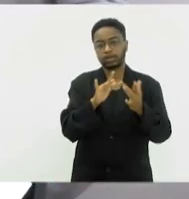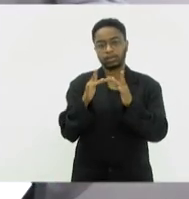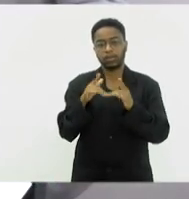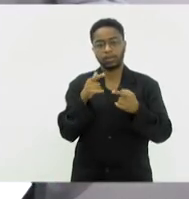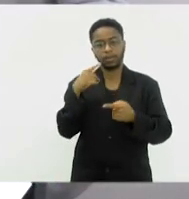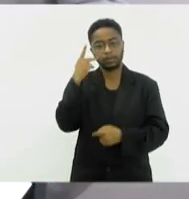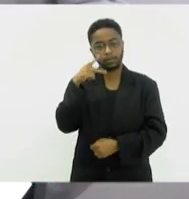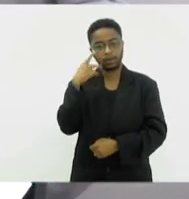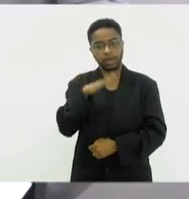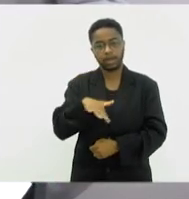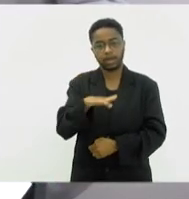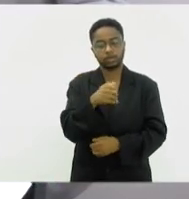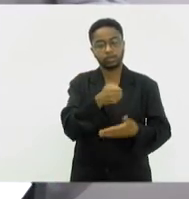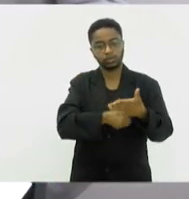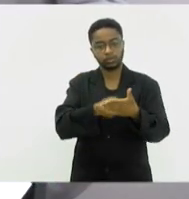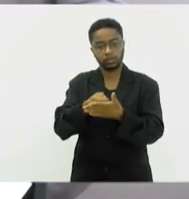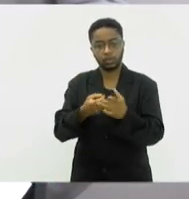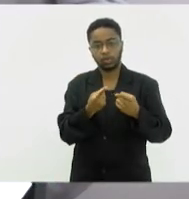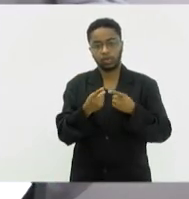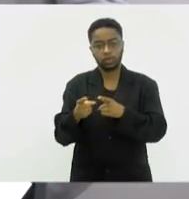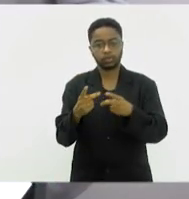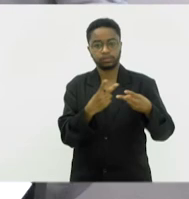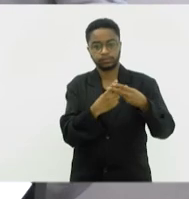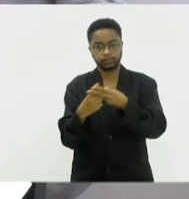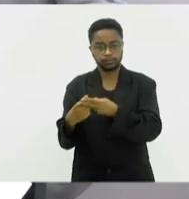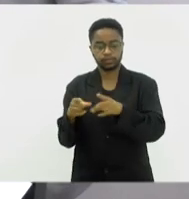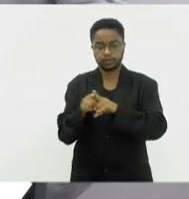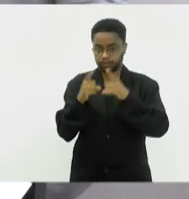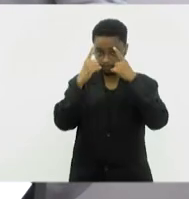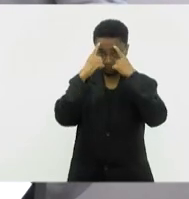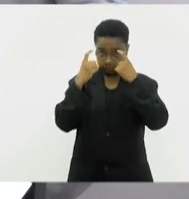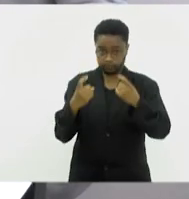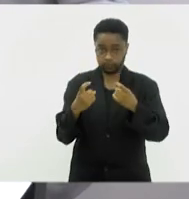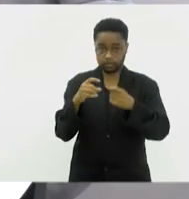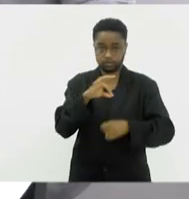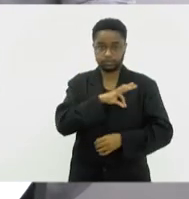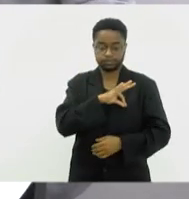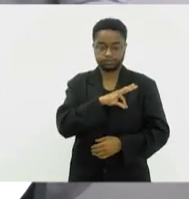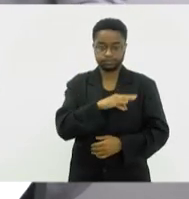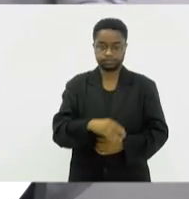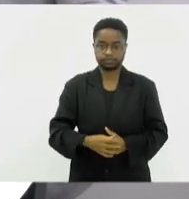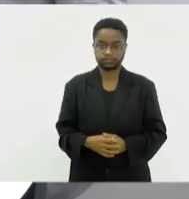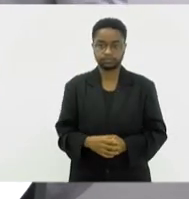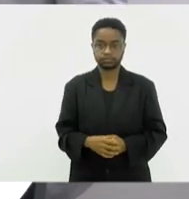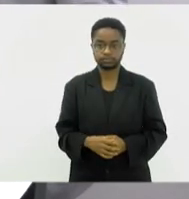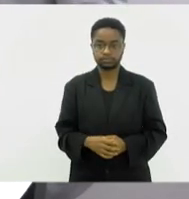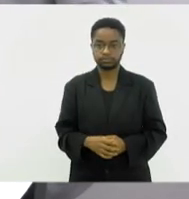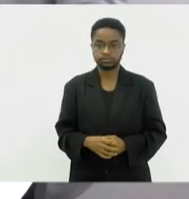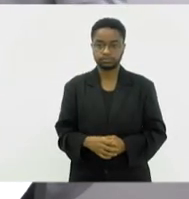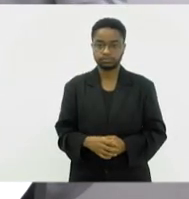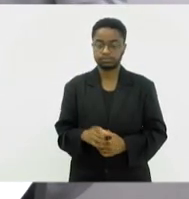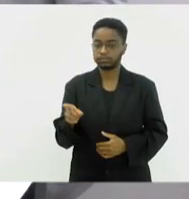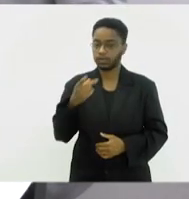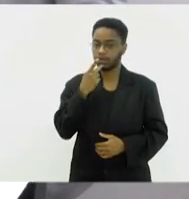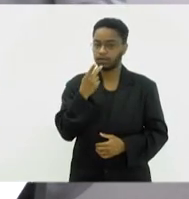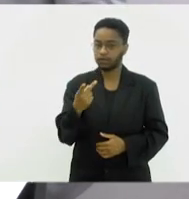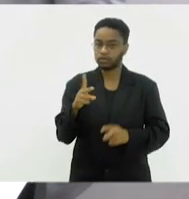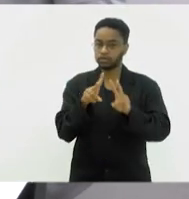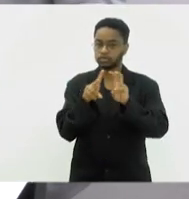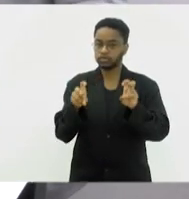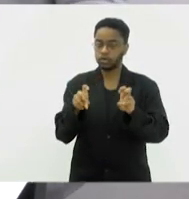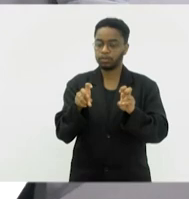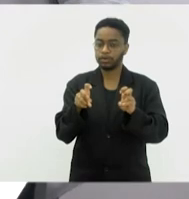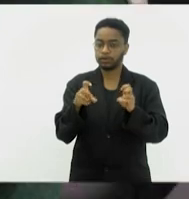campo de luta contra o encarceramento e violência policial. O senhor fala especificamente aqui da